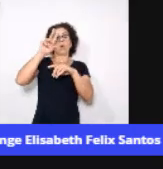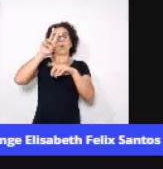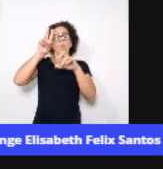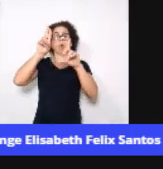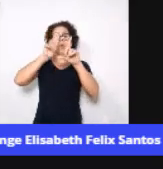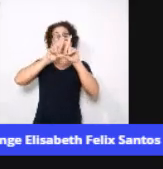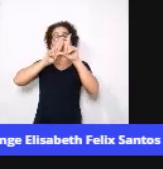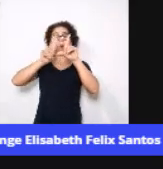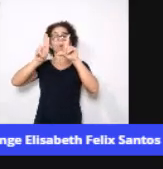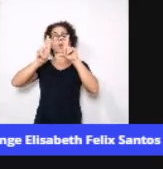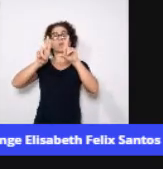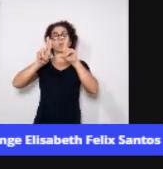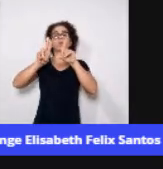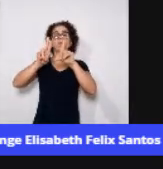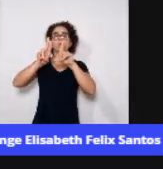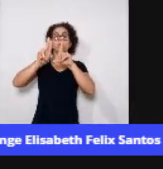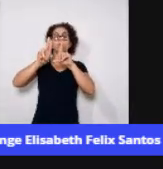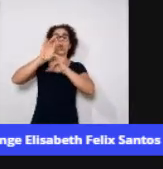de trabalho.